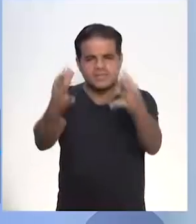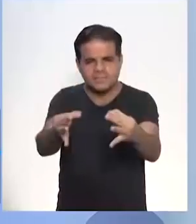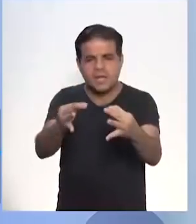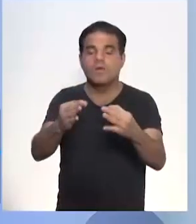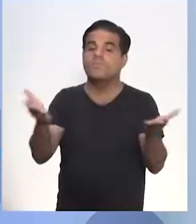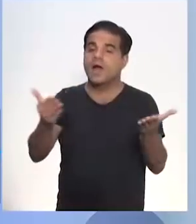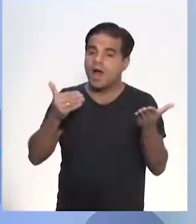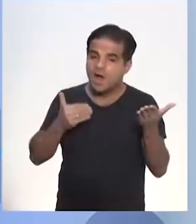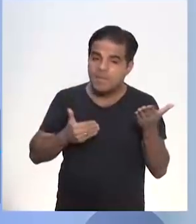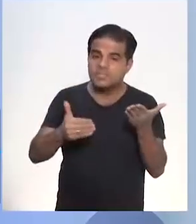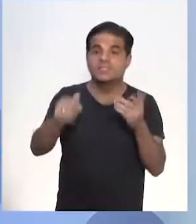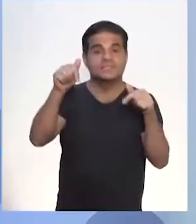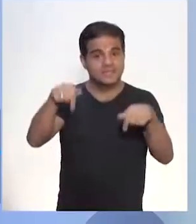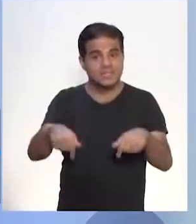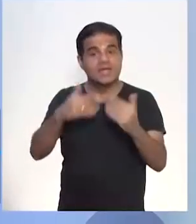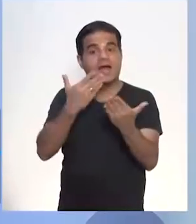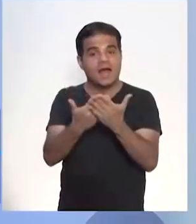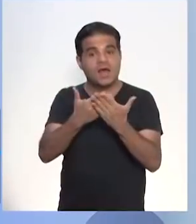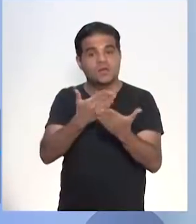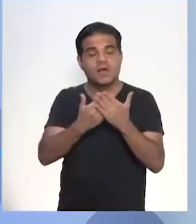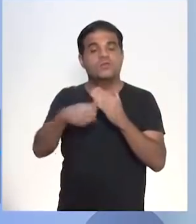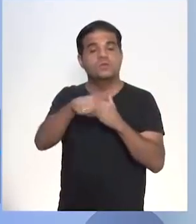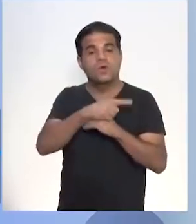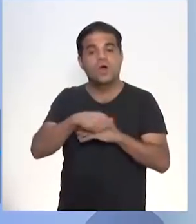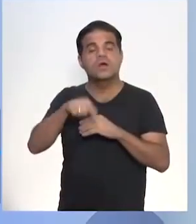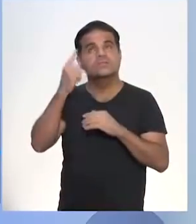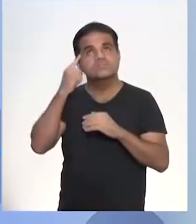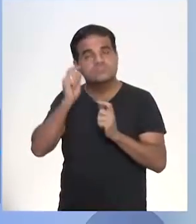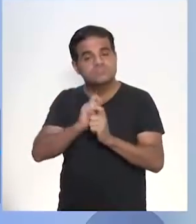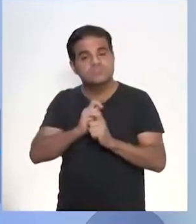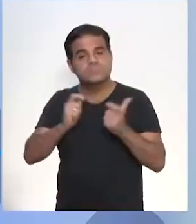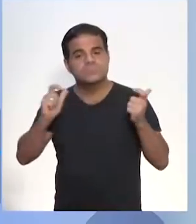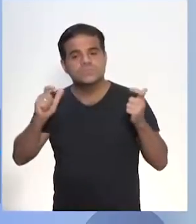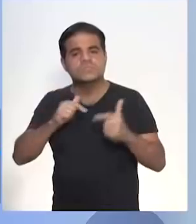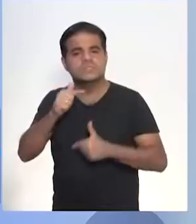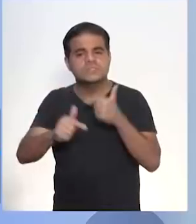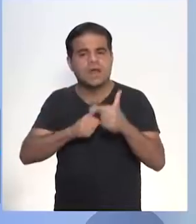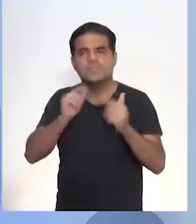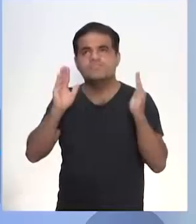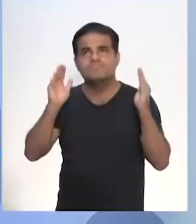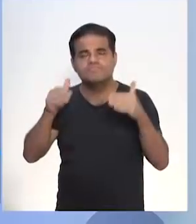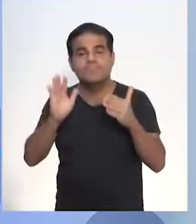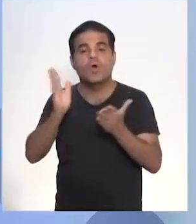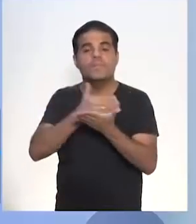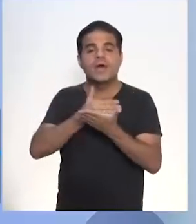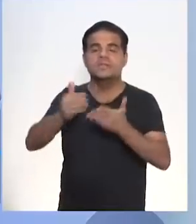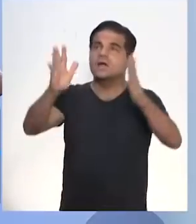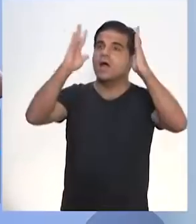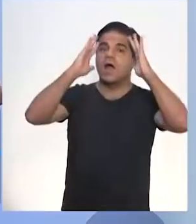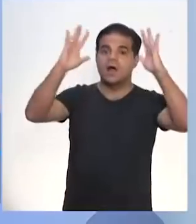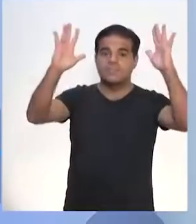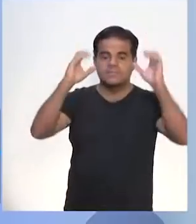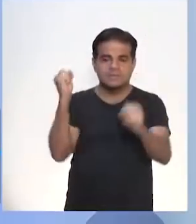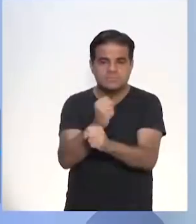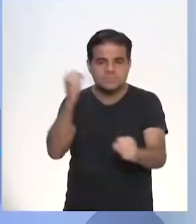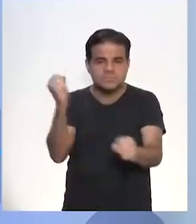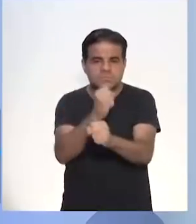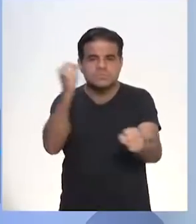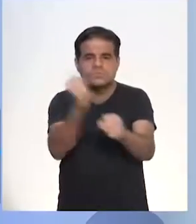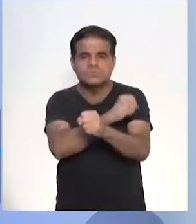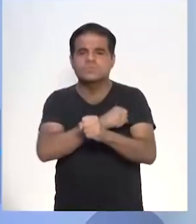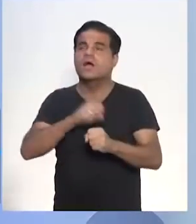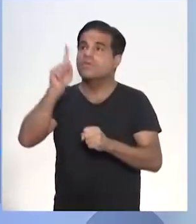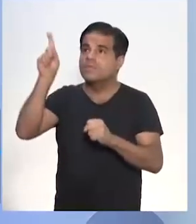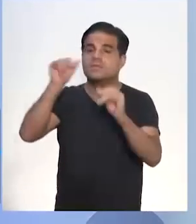que a partir dessa aula, a gente sai só da estruturação de ficar trabalhando e a gente começa a pensar na Exato. construção